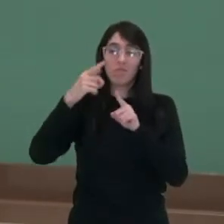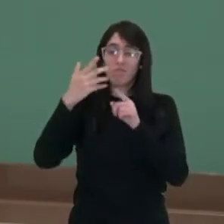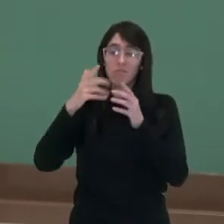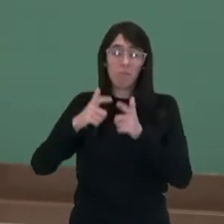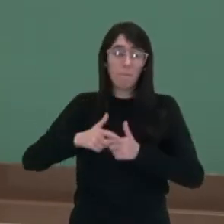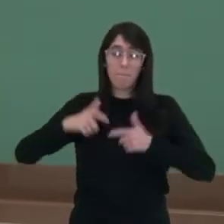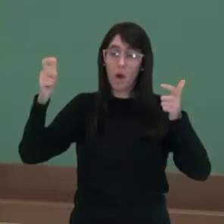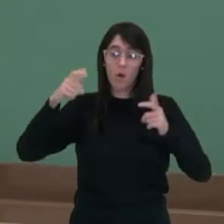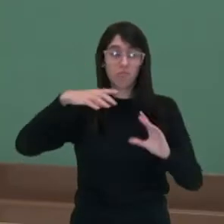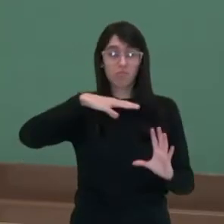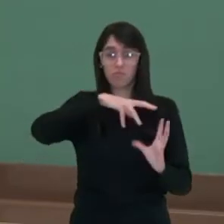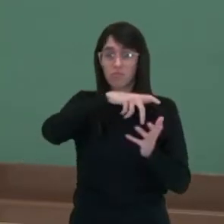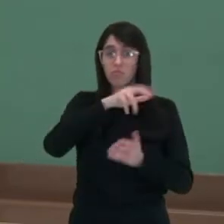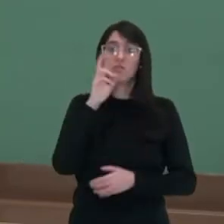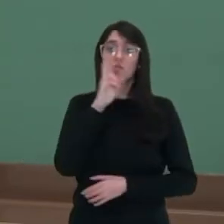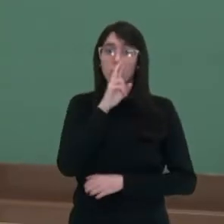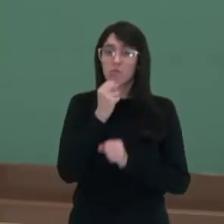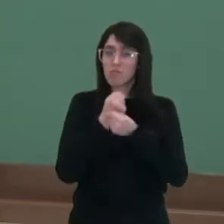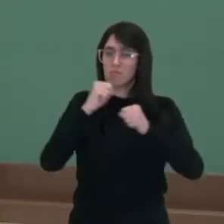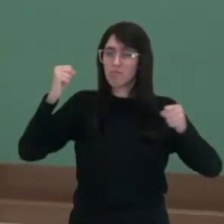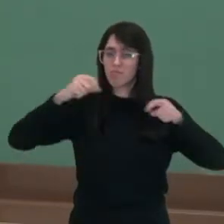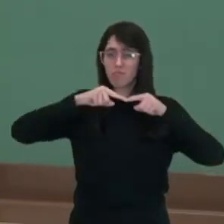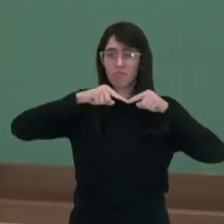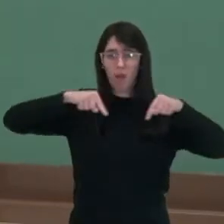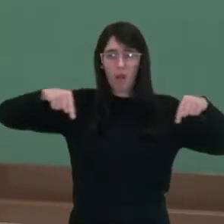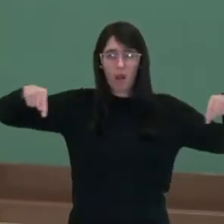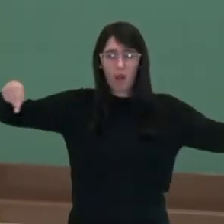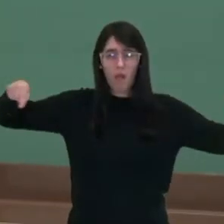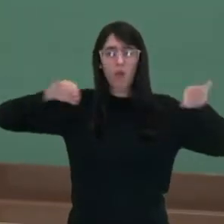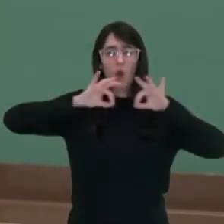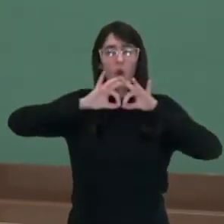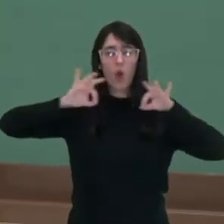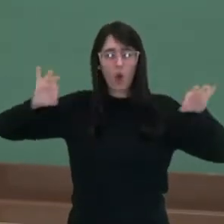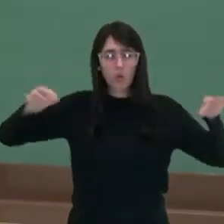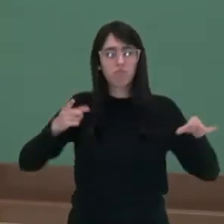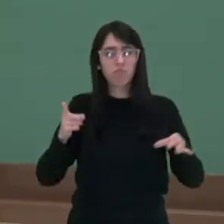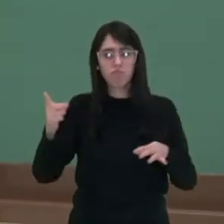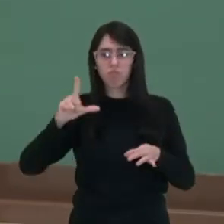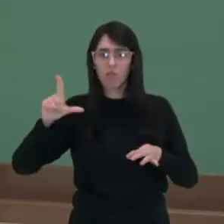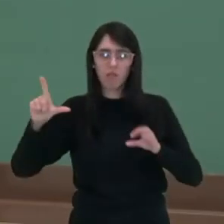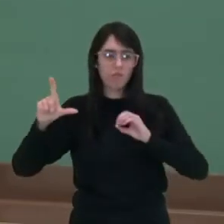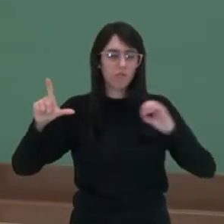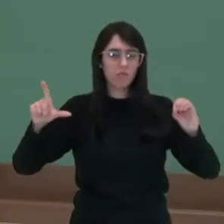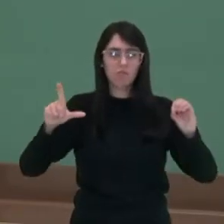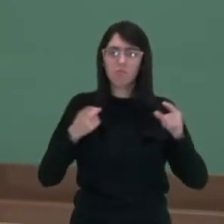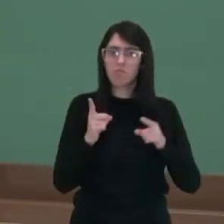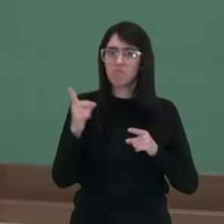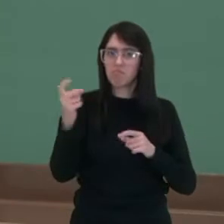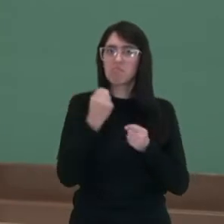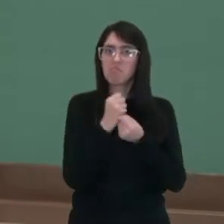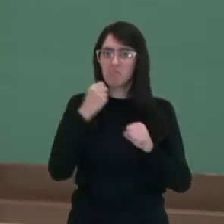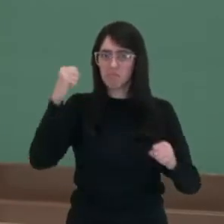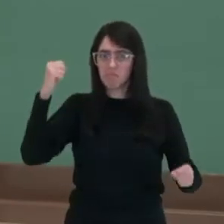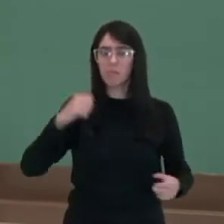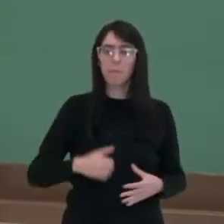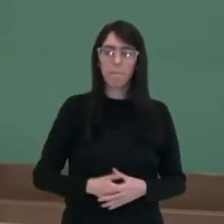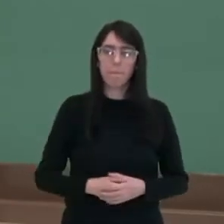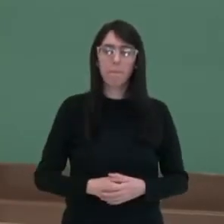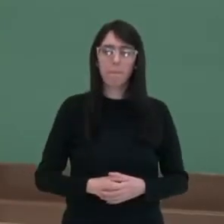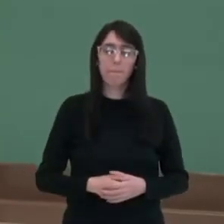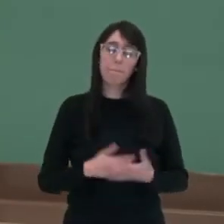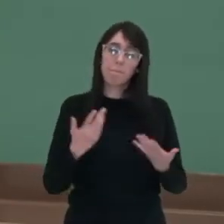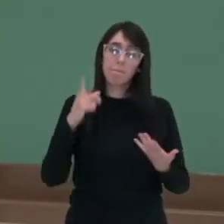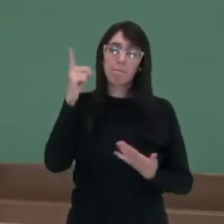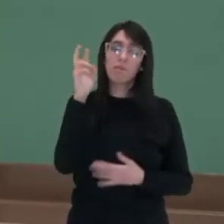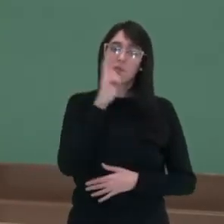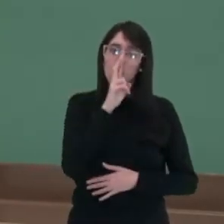o maior país em extensão leste-oeste, dispondo de dimensões continentais. Porém, como dispõe de várias das